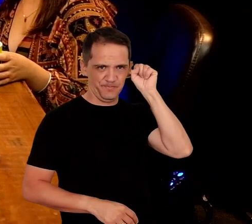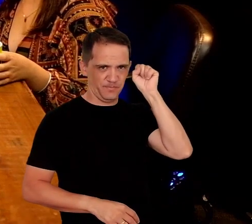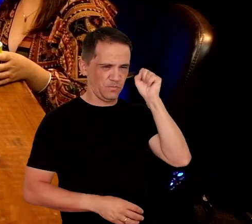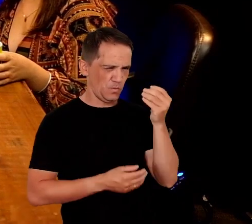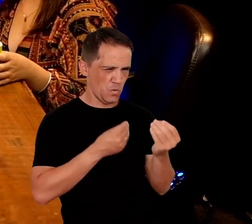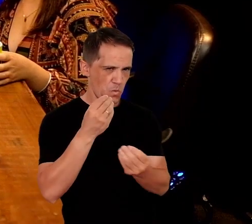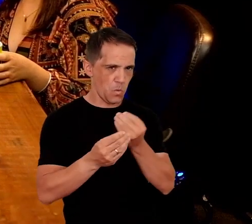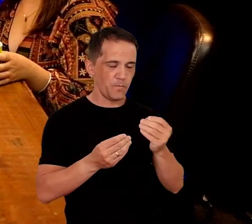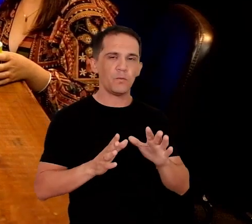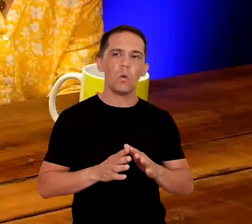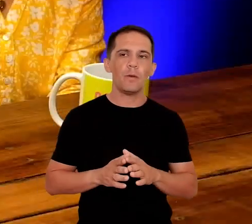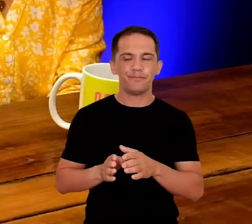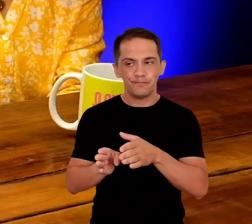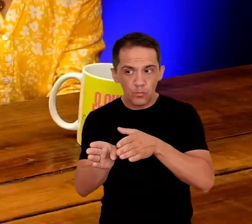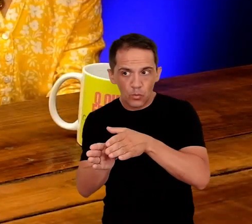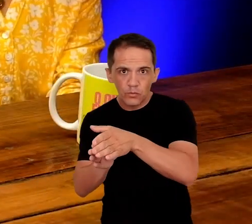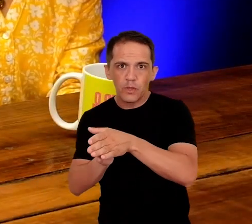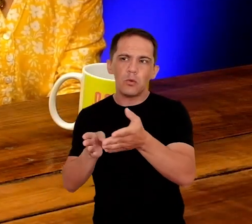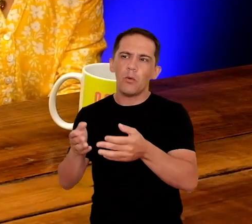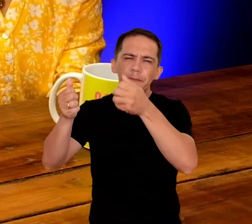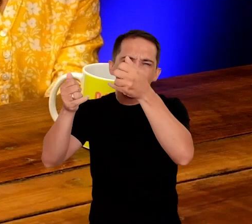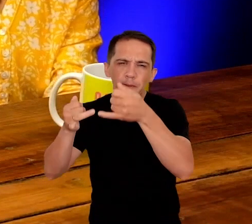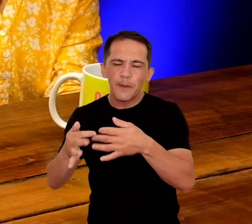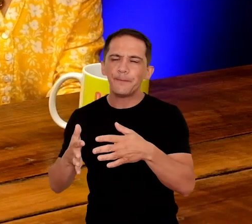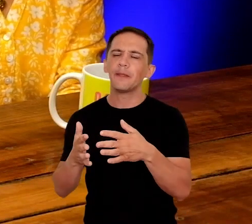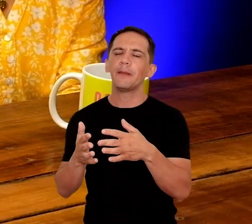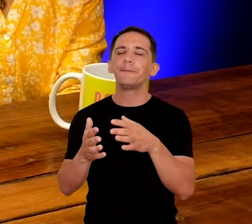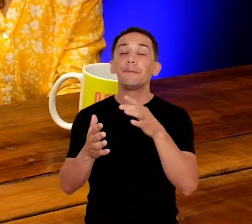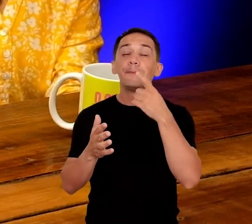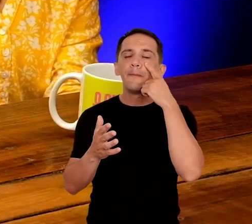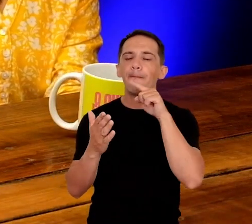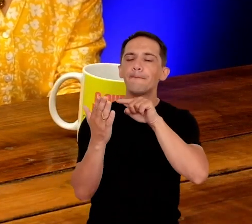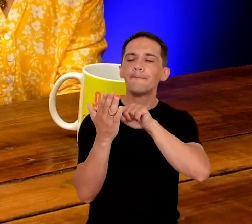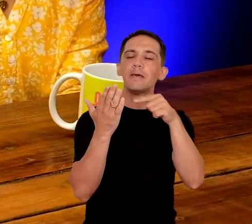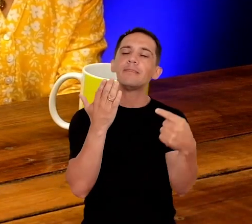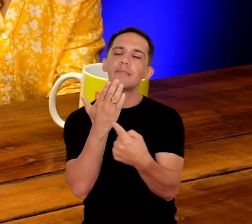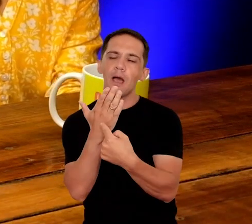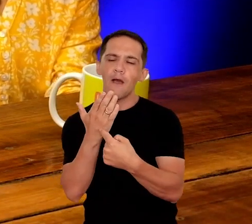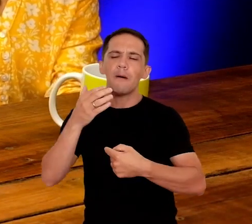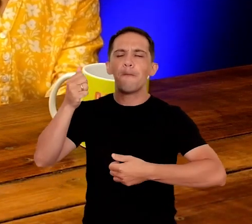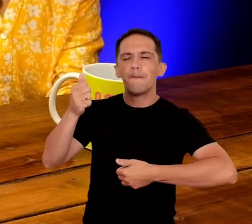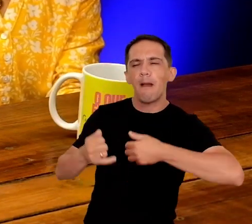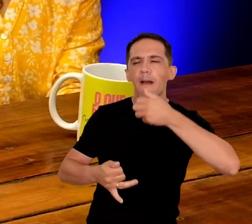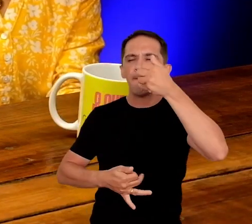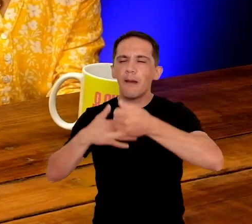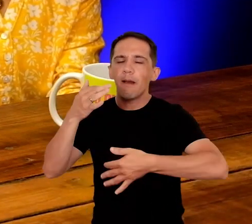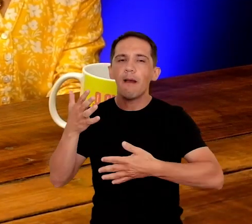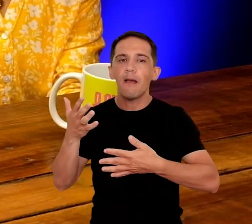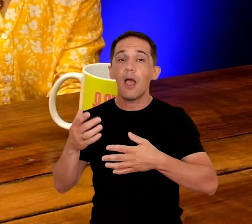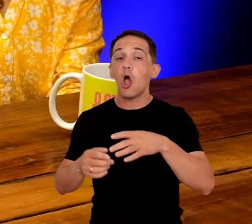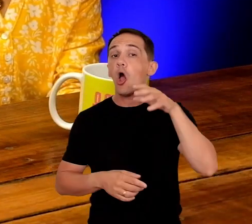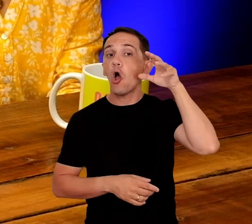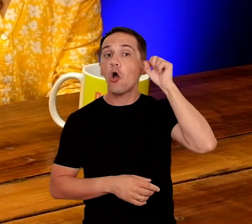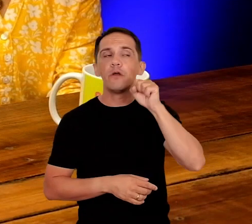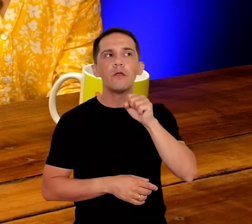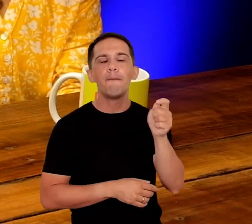a gente conta uma metáfora, né? Uma ilustração para que a pessoa capte no ar aquilo que está sendo dito. Uhum. E o surdo,